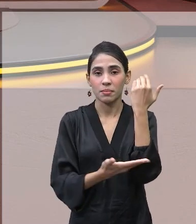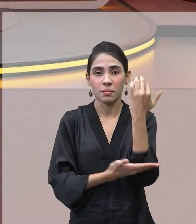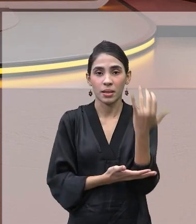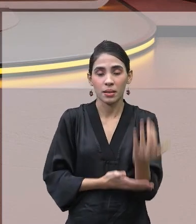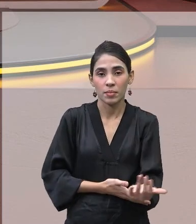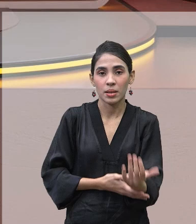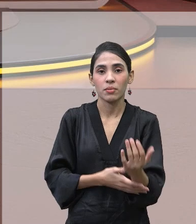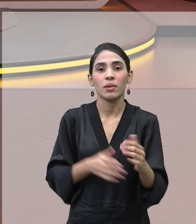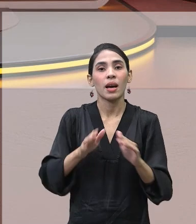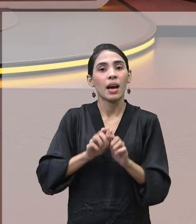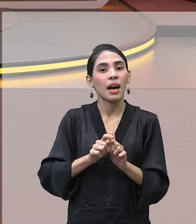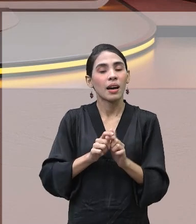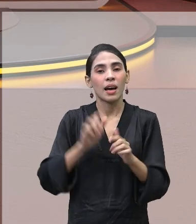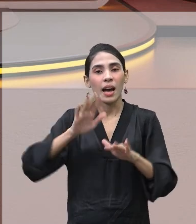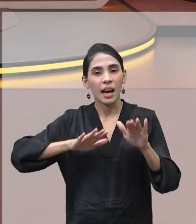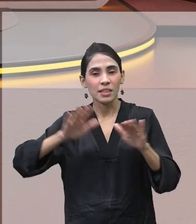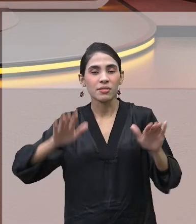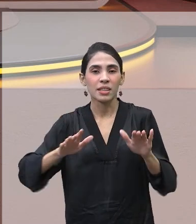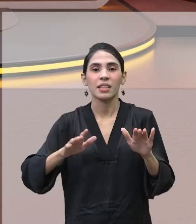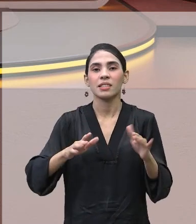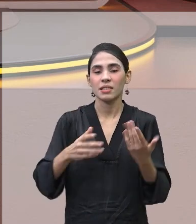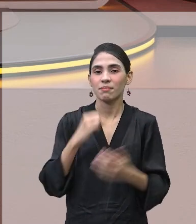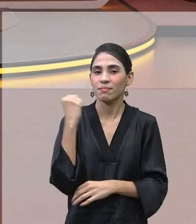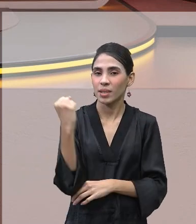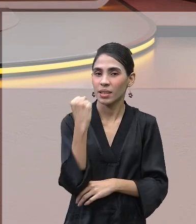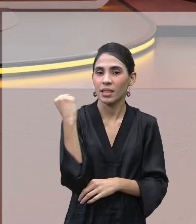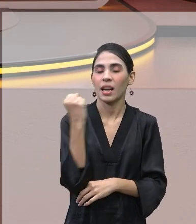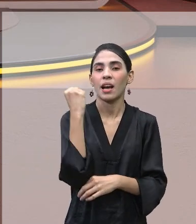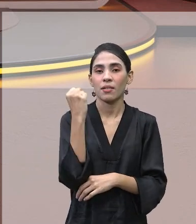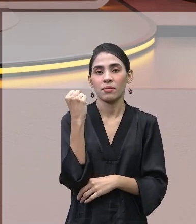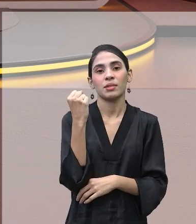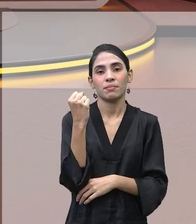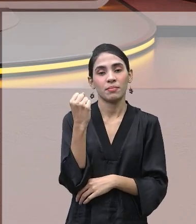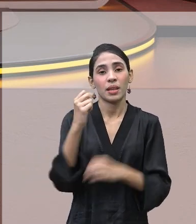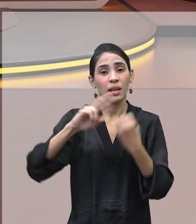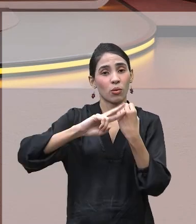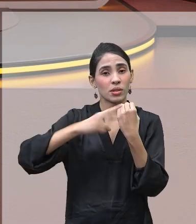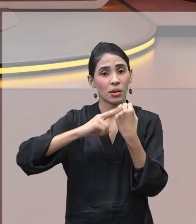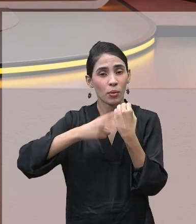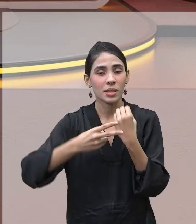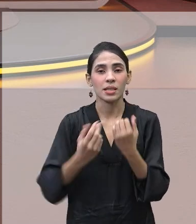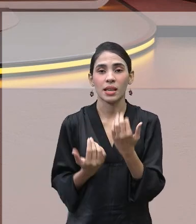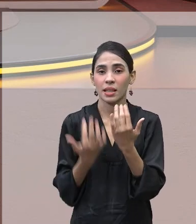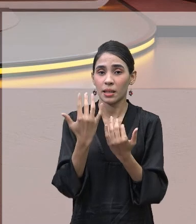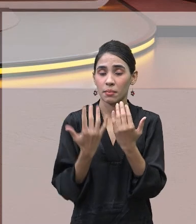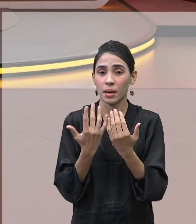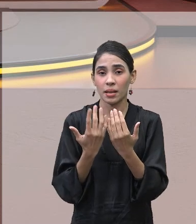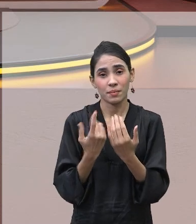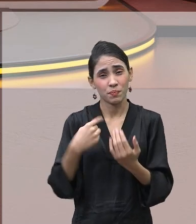muitos deles agravados ainda pela questão da queimada. Ultimamente, conforme todos